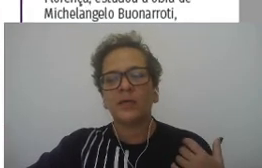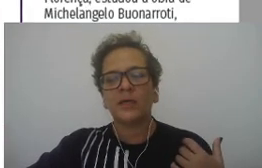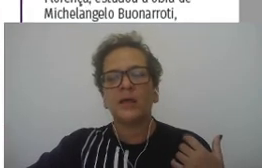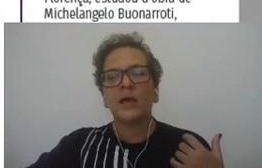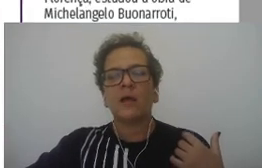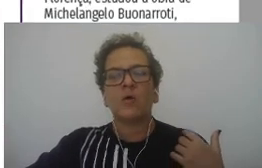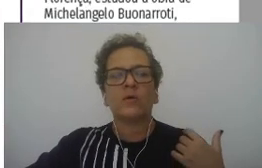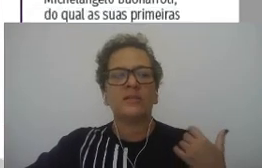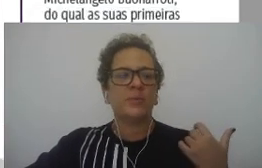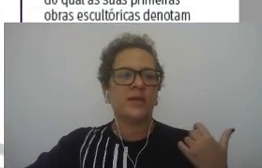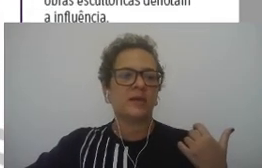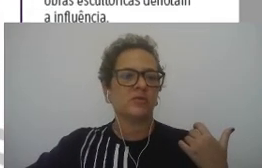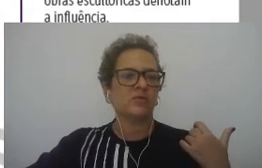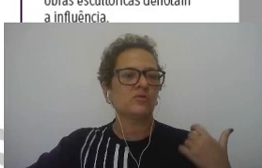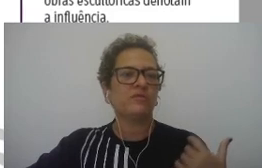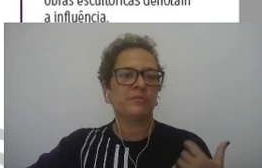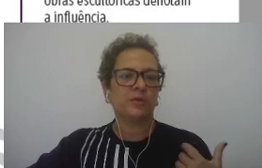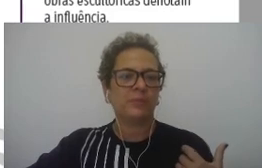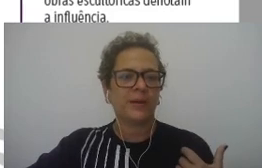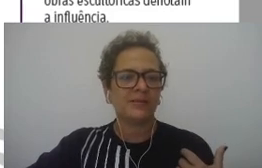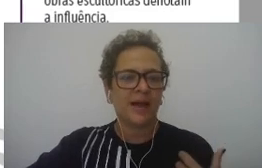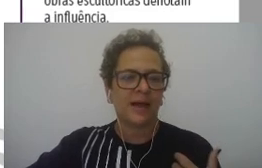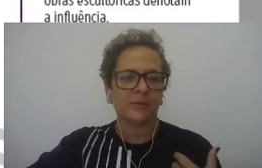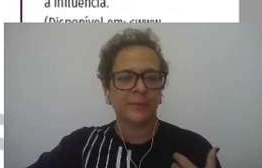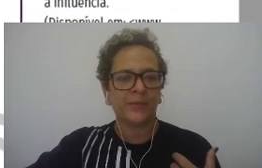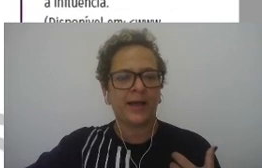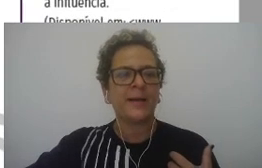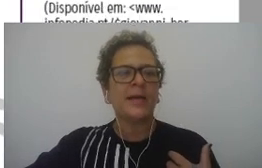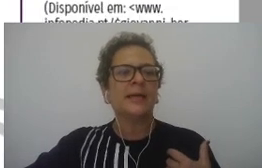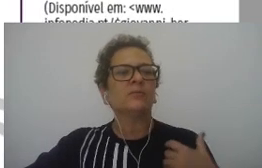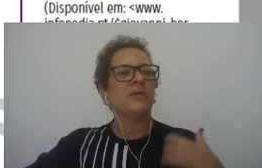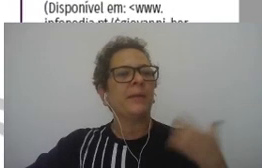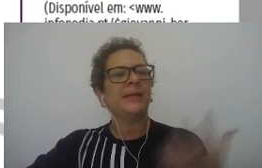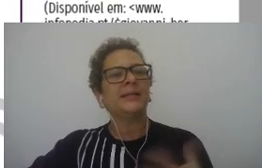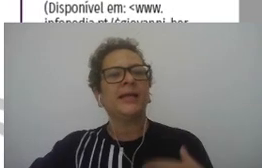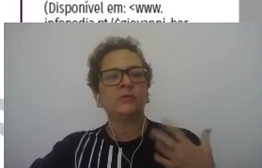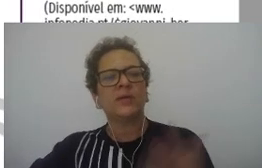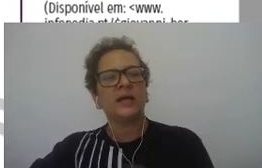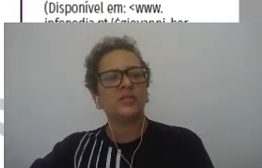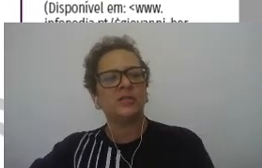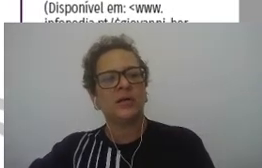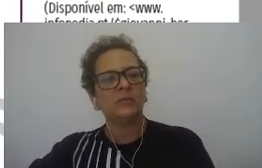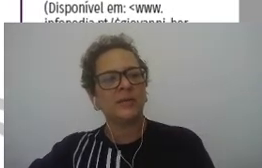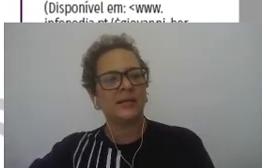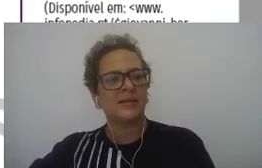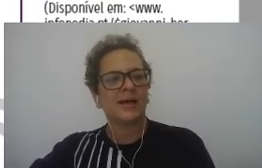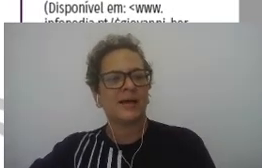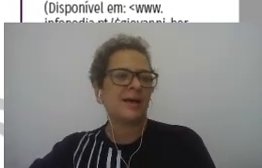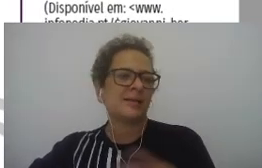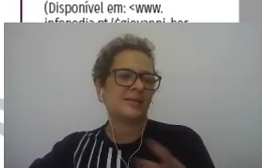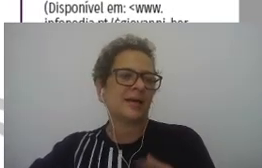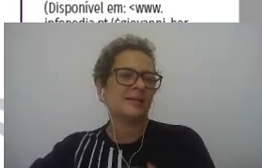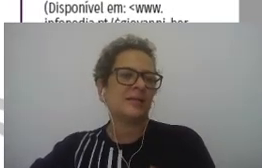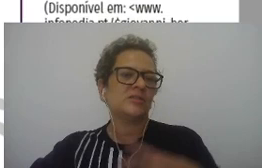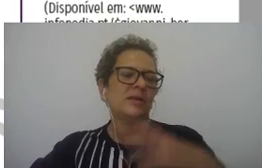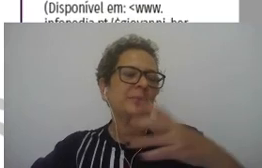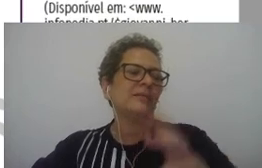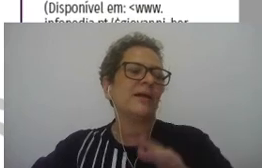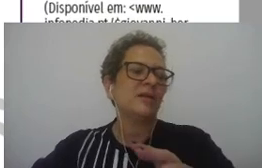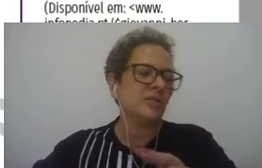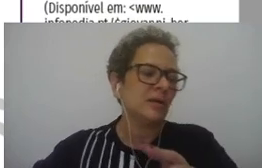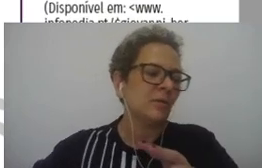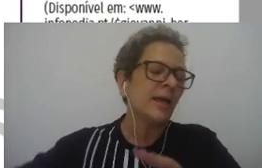claro que com inspirações do movimento passado tá Então dependendo da região das